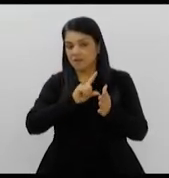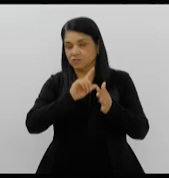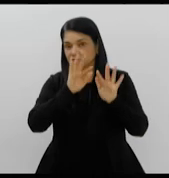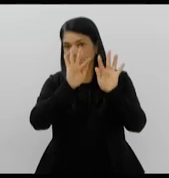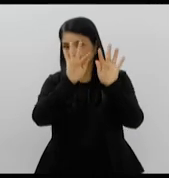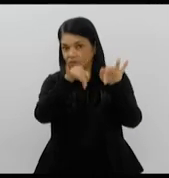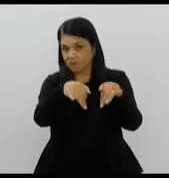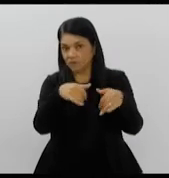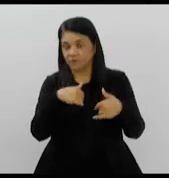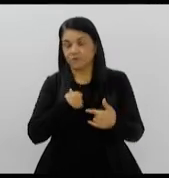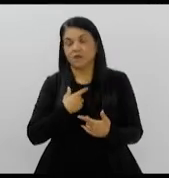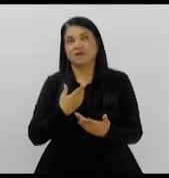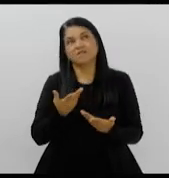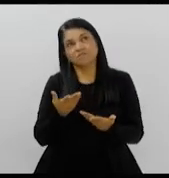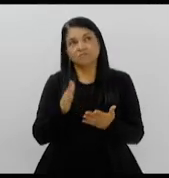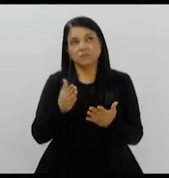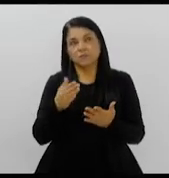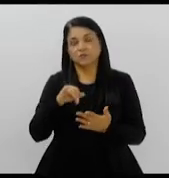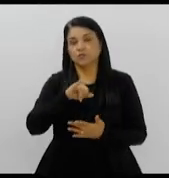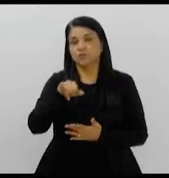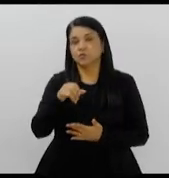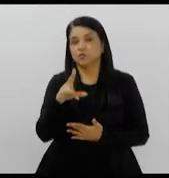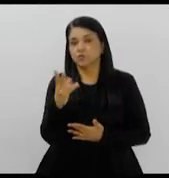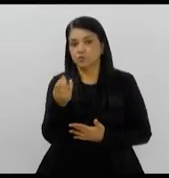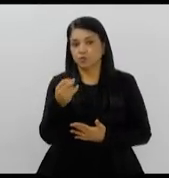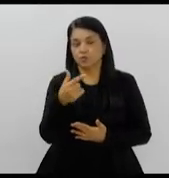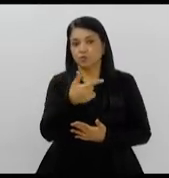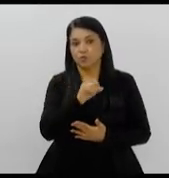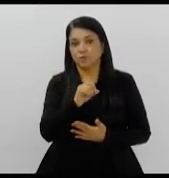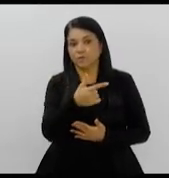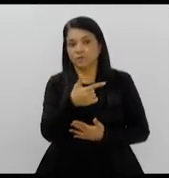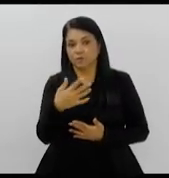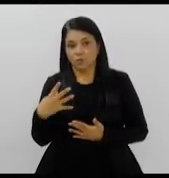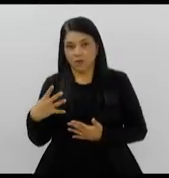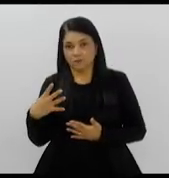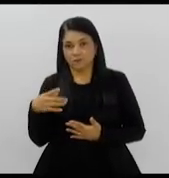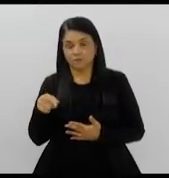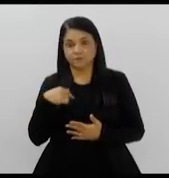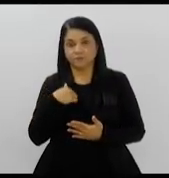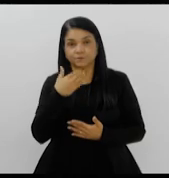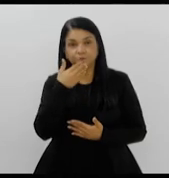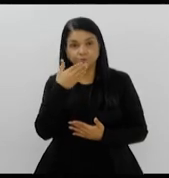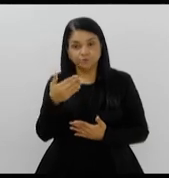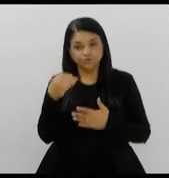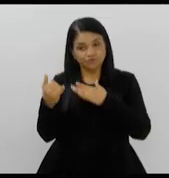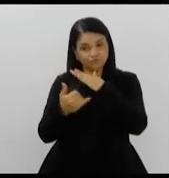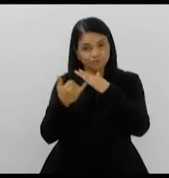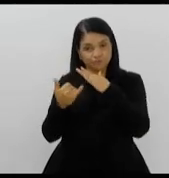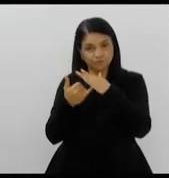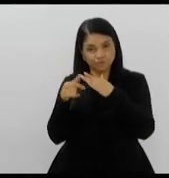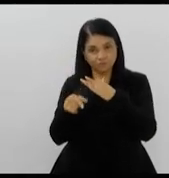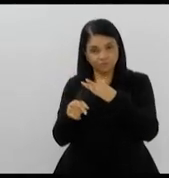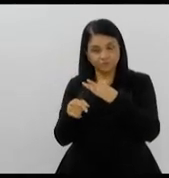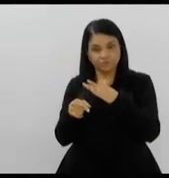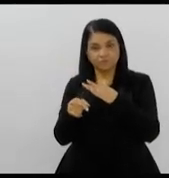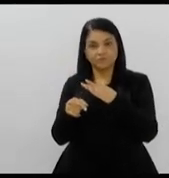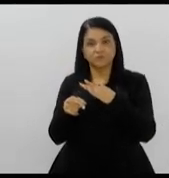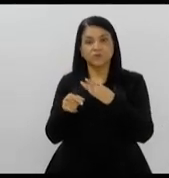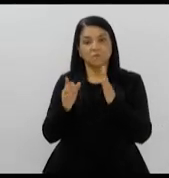julho de 2024. E o pedido da concessionária foi feito dentro do